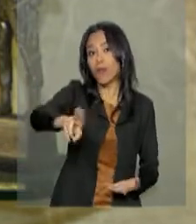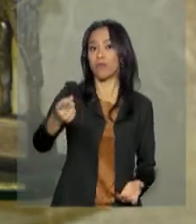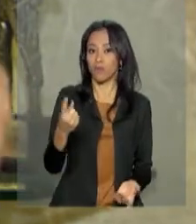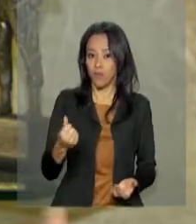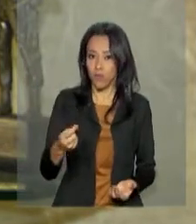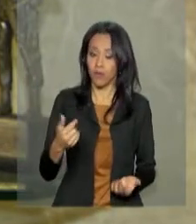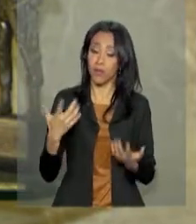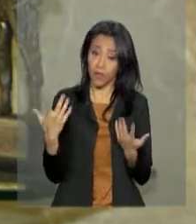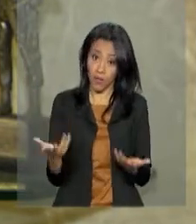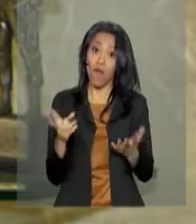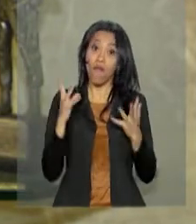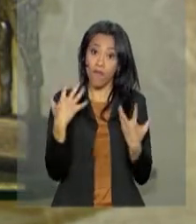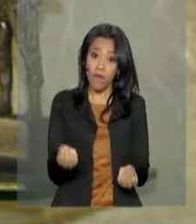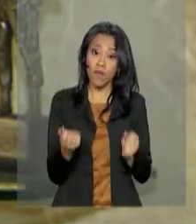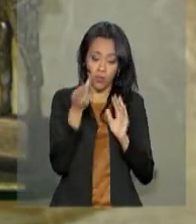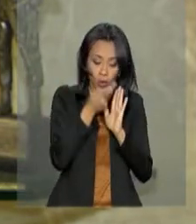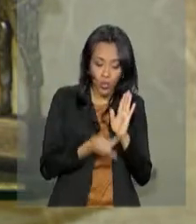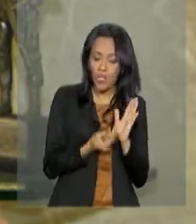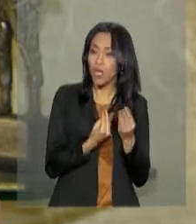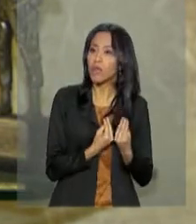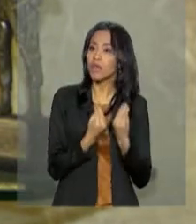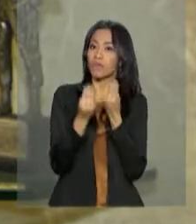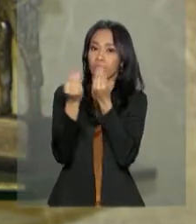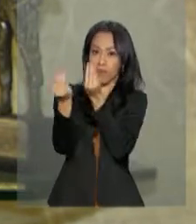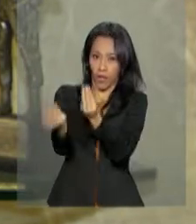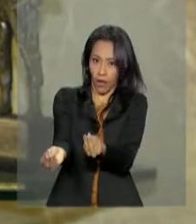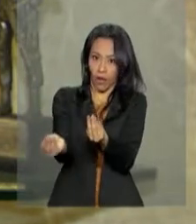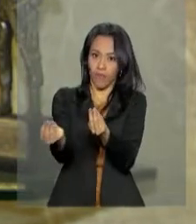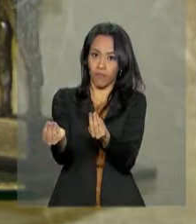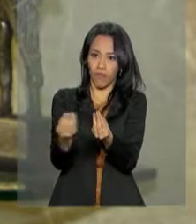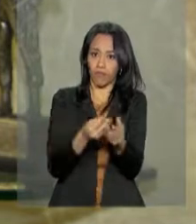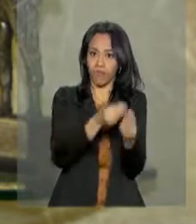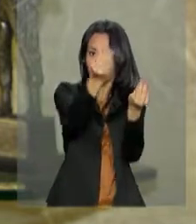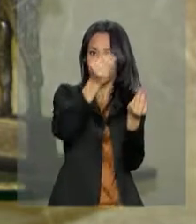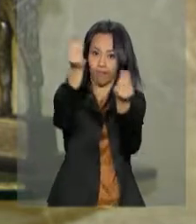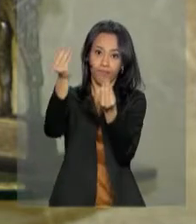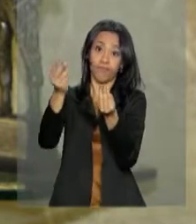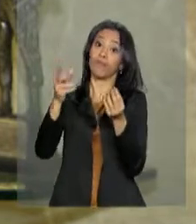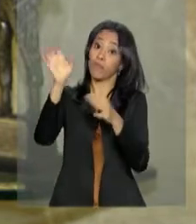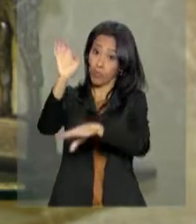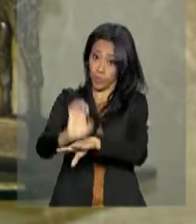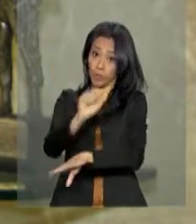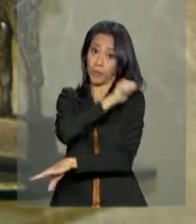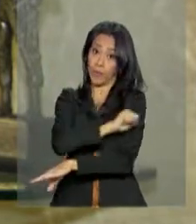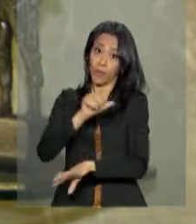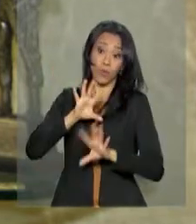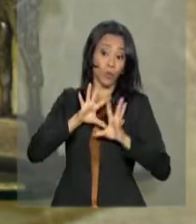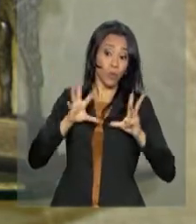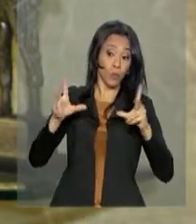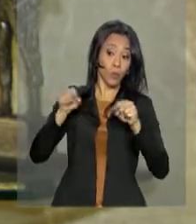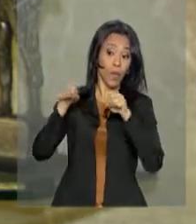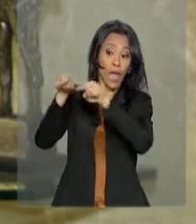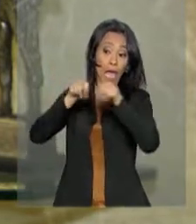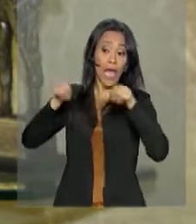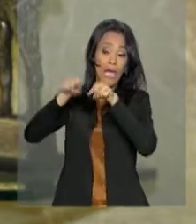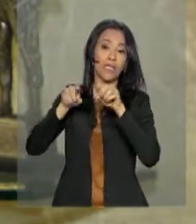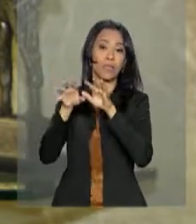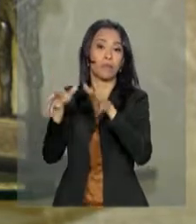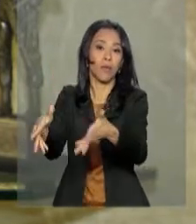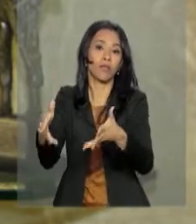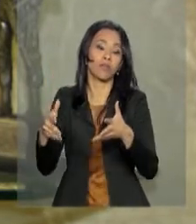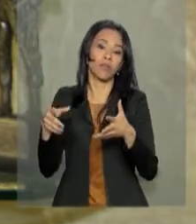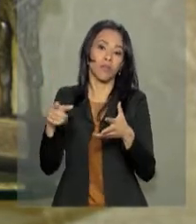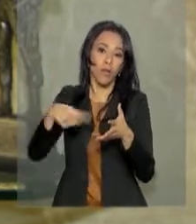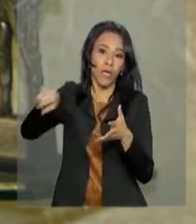então nós vamos deixar projetos pra eles e agora ele lembra que tudo com a participação deles para poder não